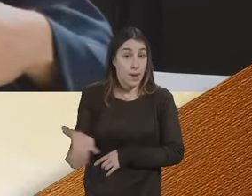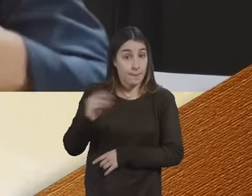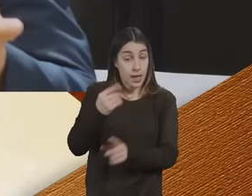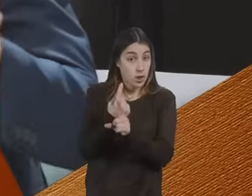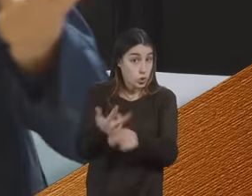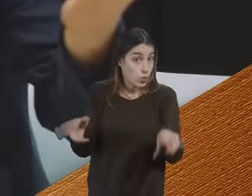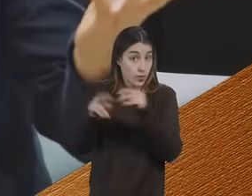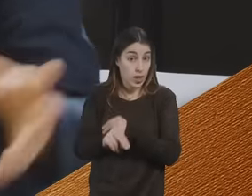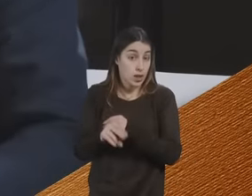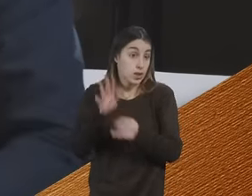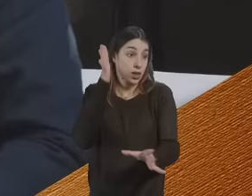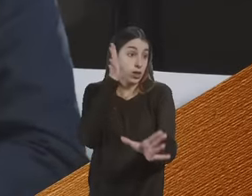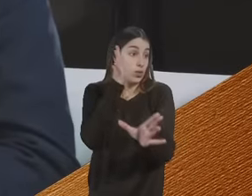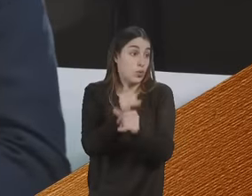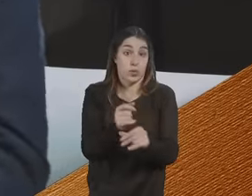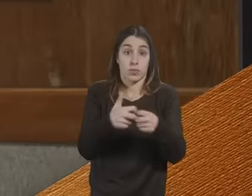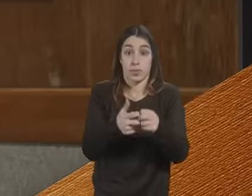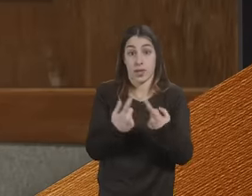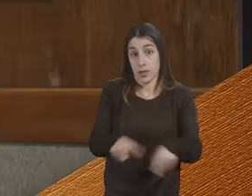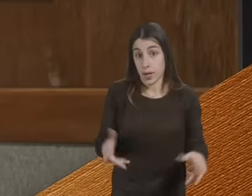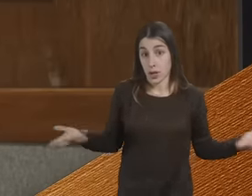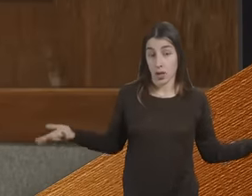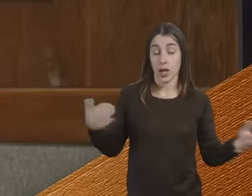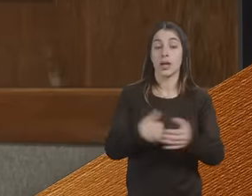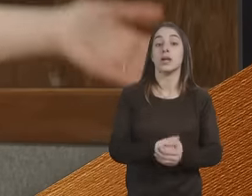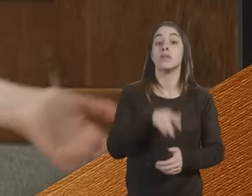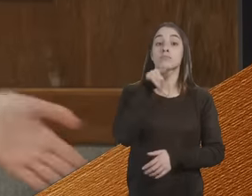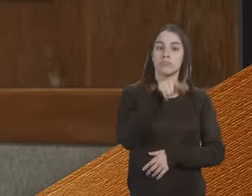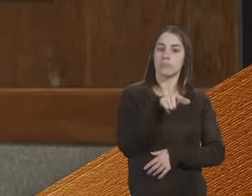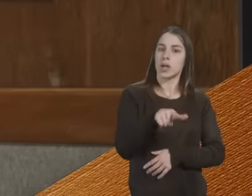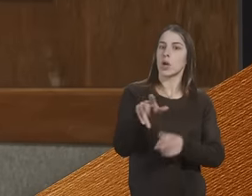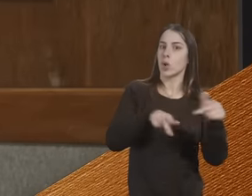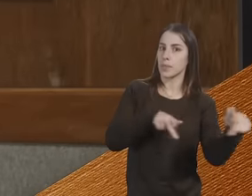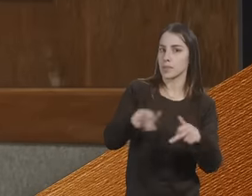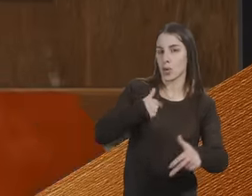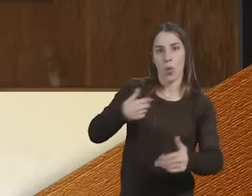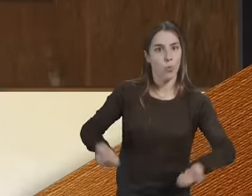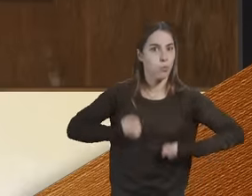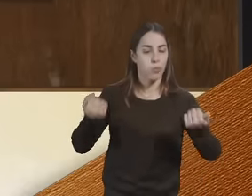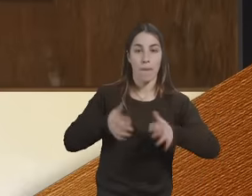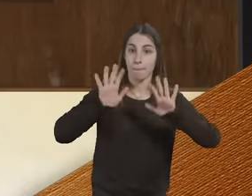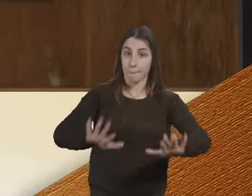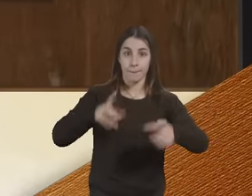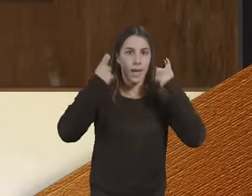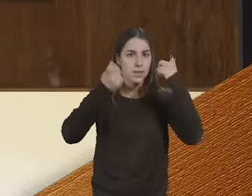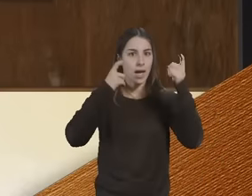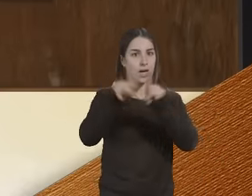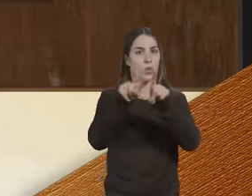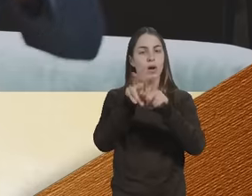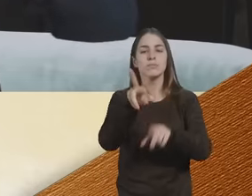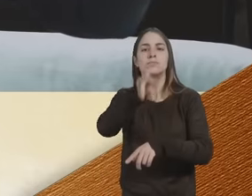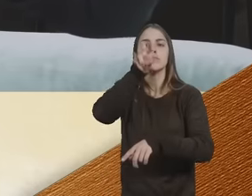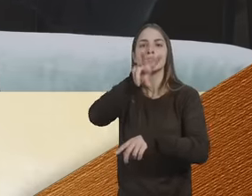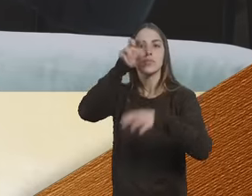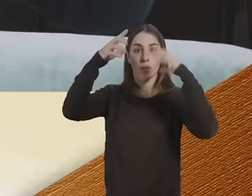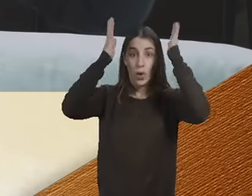novidades e, pelos vistos, outro problema efêmero, não é? E com este cheiro a competição, eu não consigo parar de pensar no cheiro que vem da nossa cozinha. É verdade,